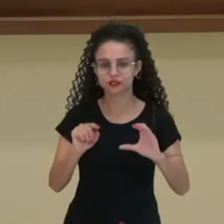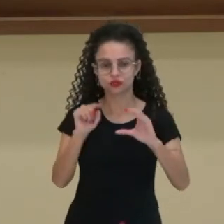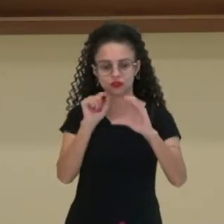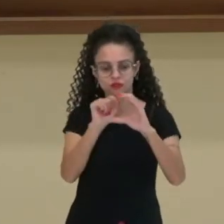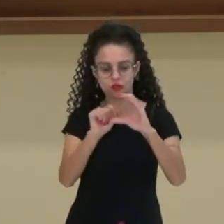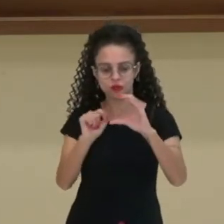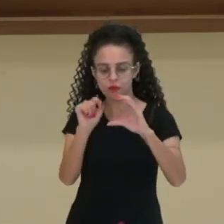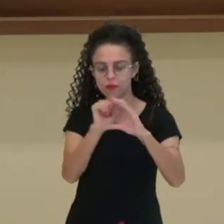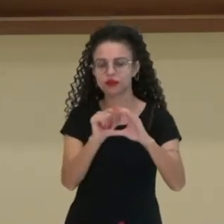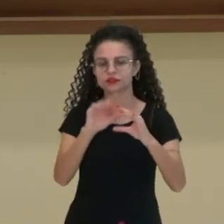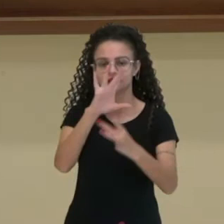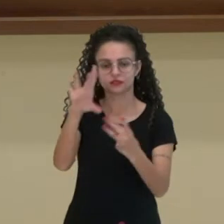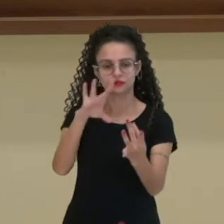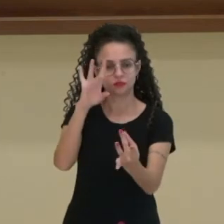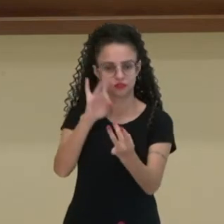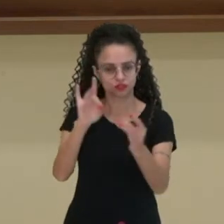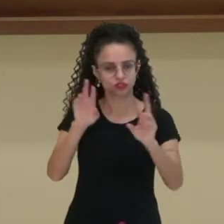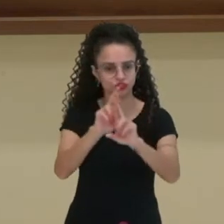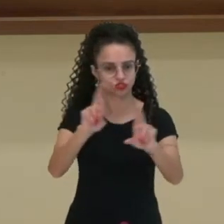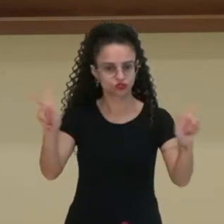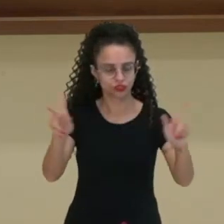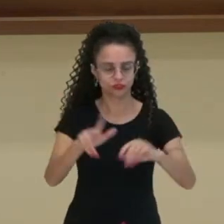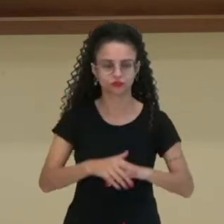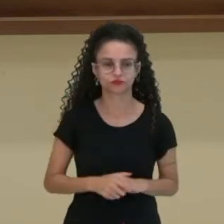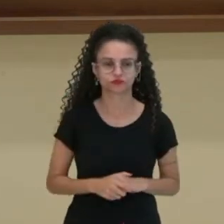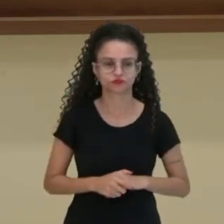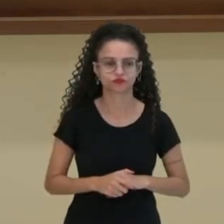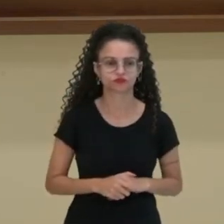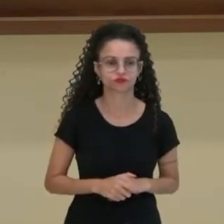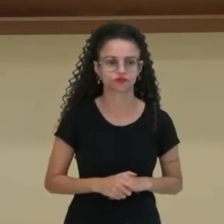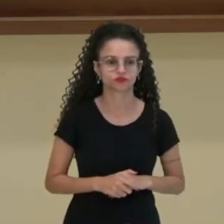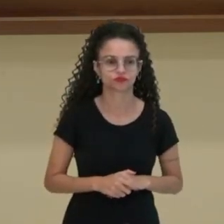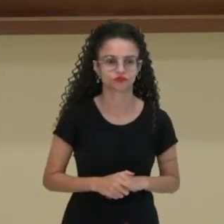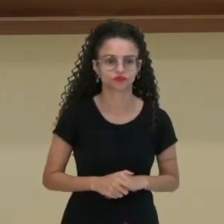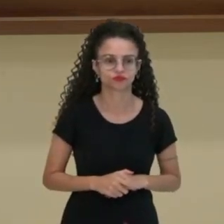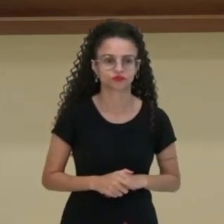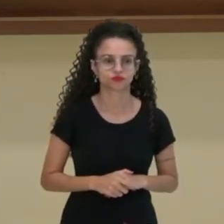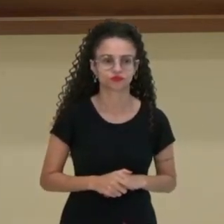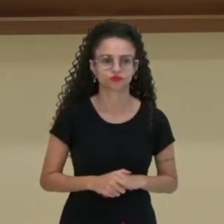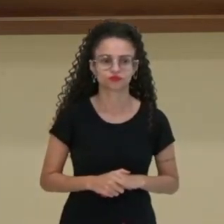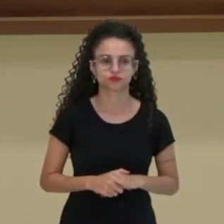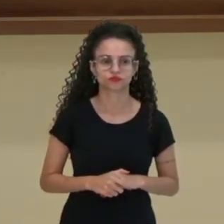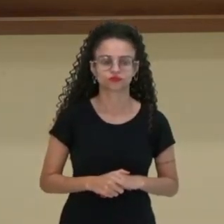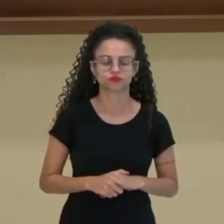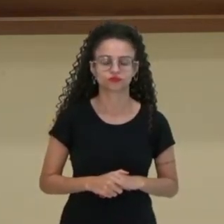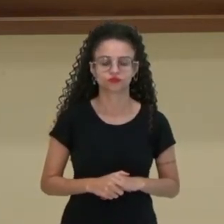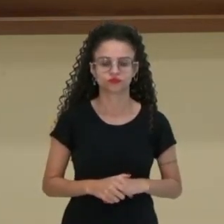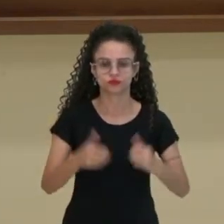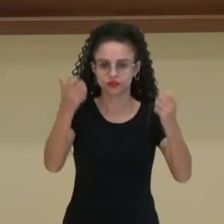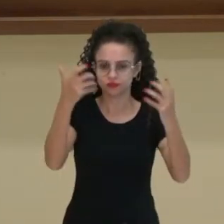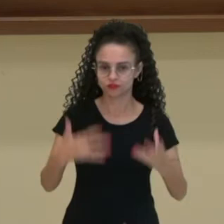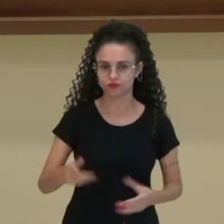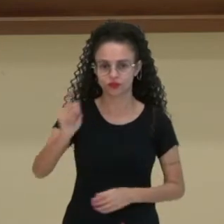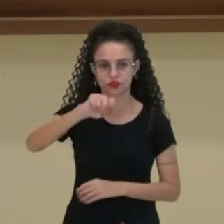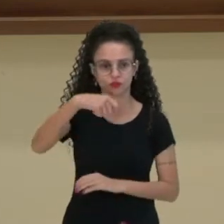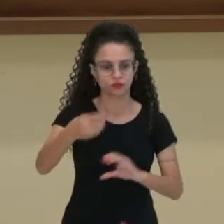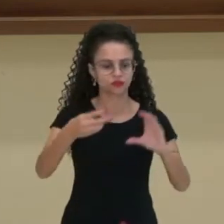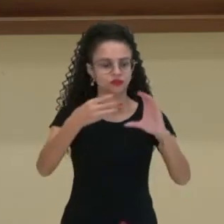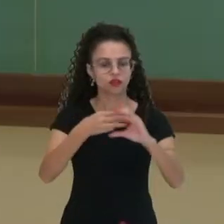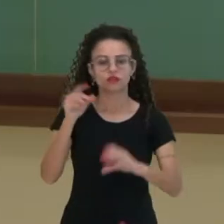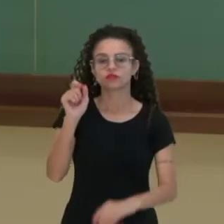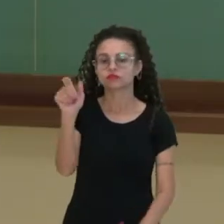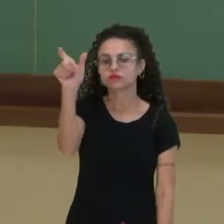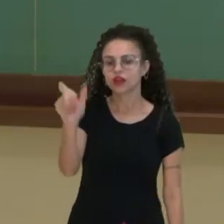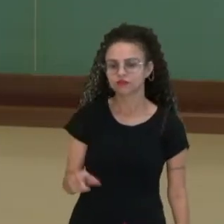sua especificidade, elas são diferentes, ok? Bora lá então. Falando de célula, quem foi